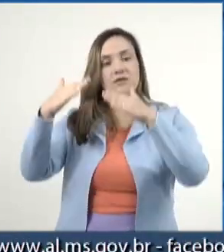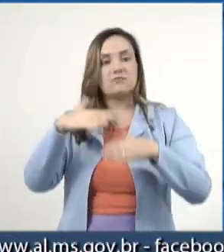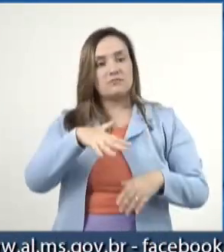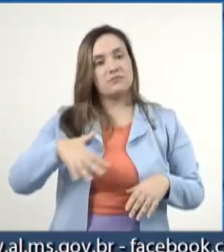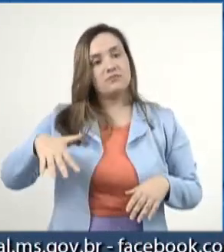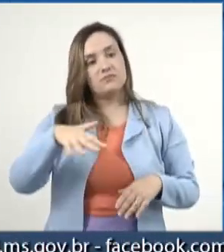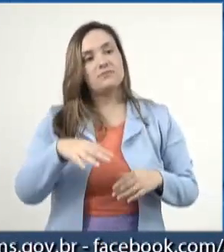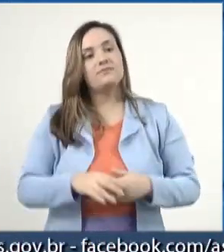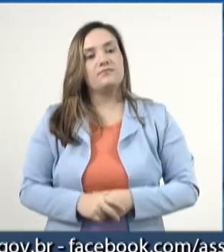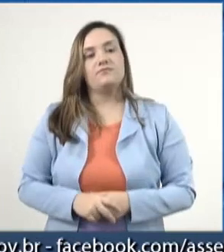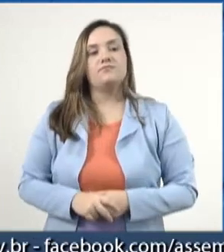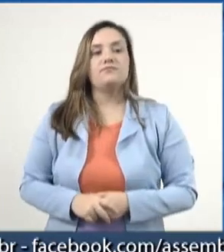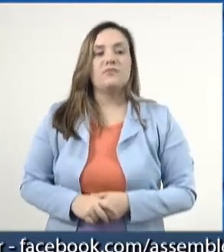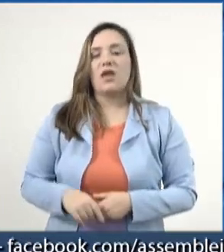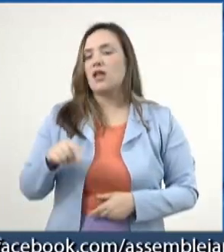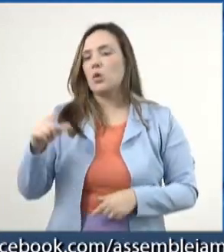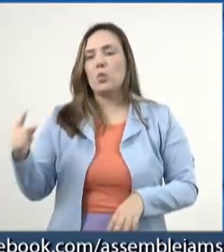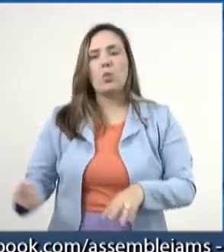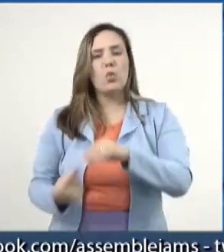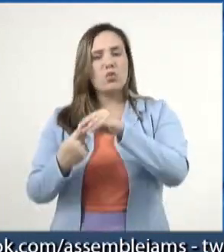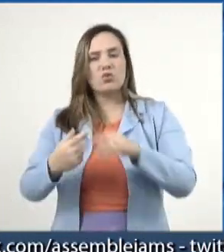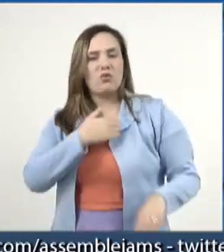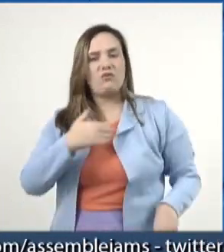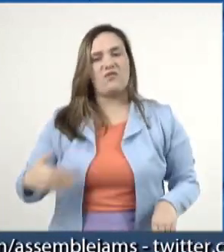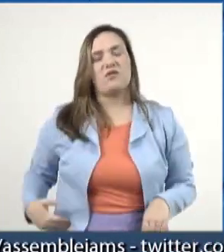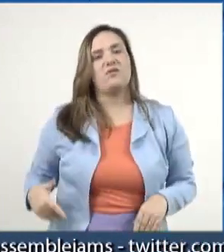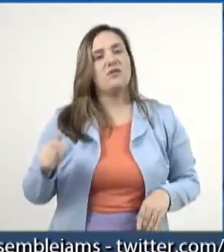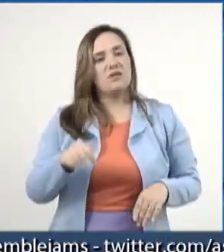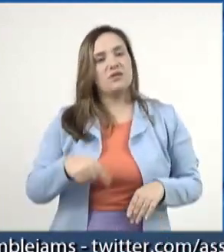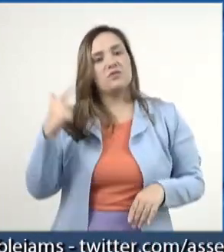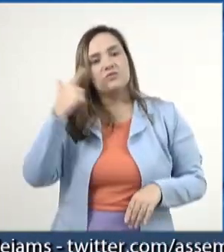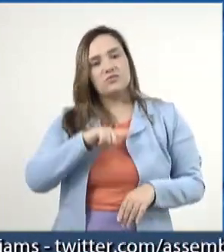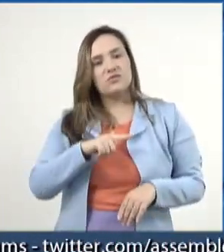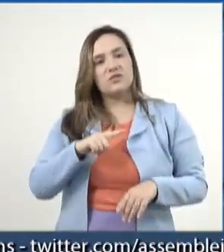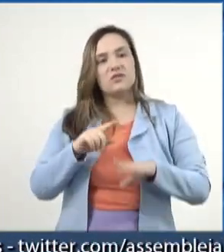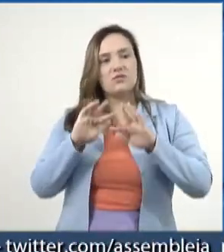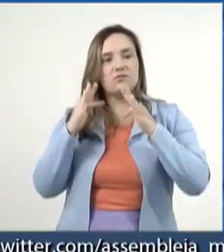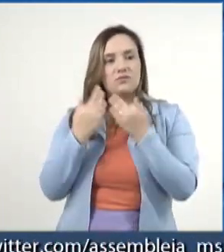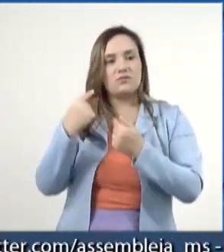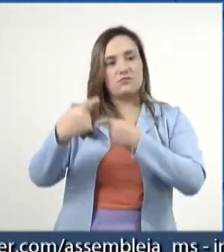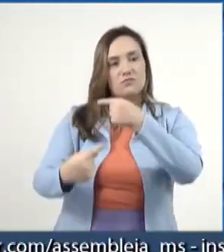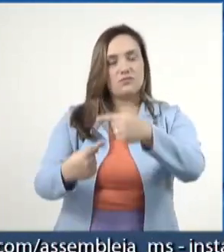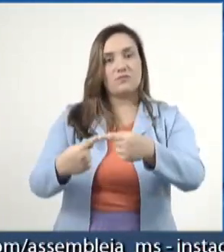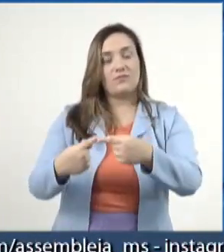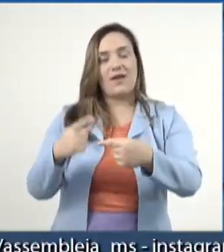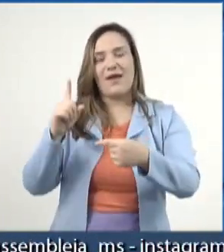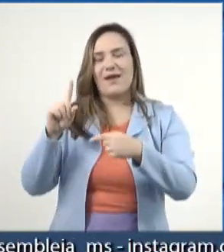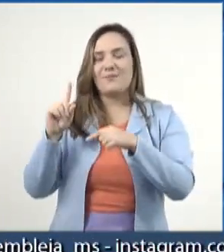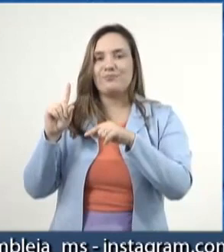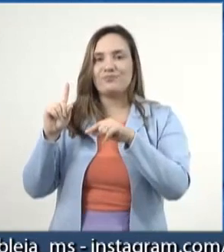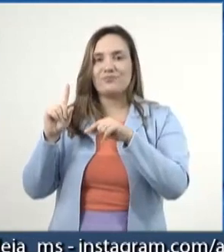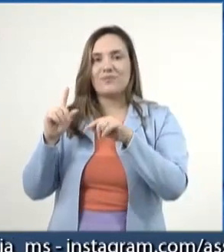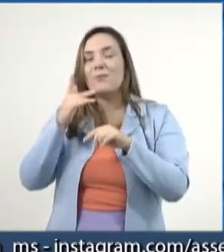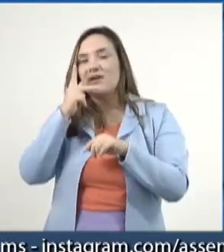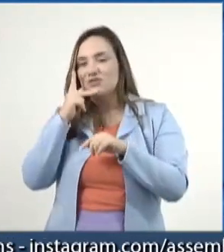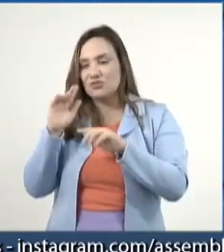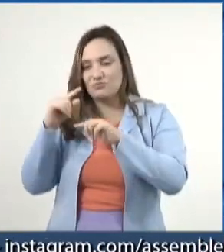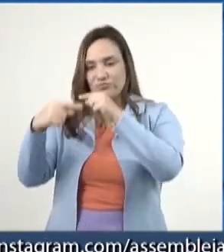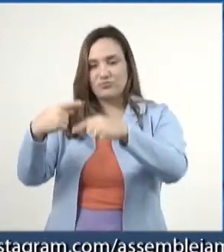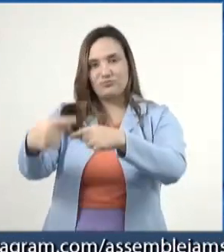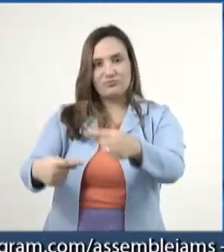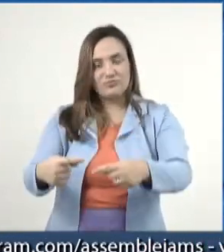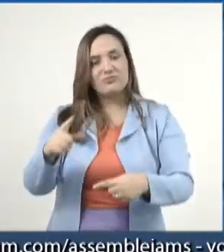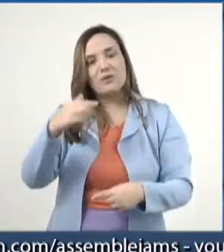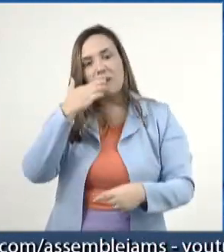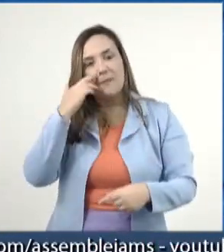o homenageado foi o único governador do Estado a eleger o sucessor, Eduardo Ridel, que tem como missão continuar o trabalho iniciado por